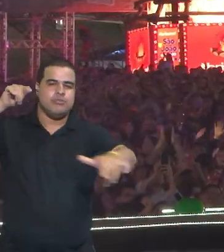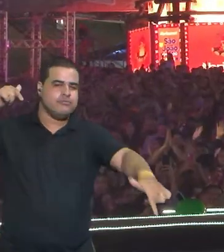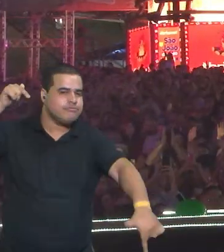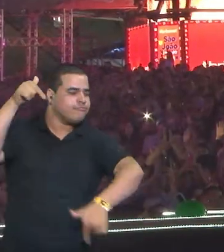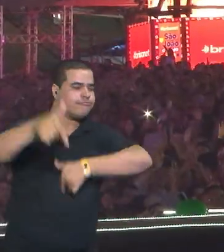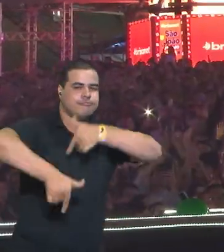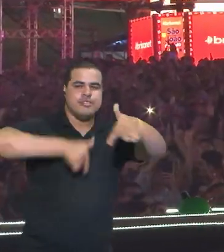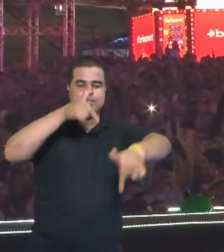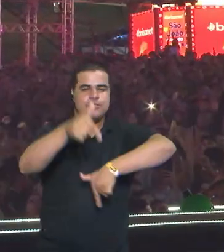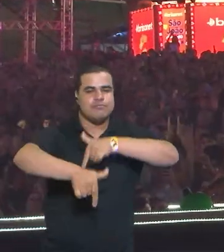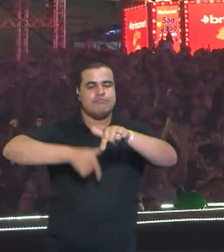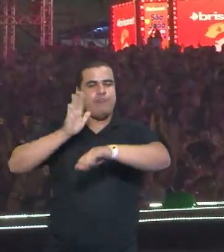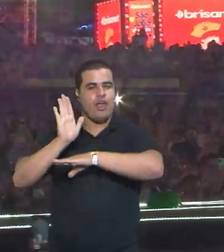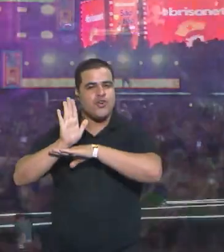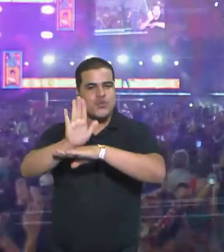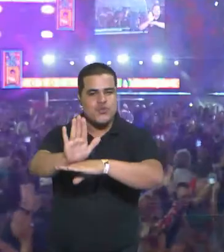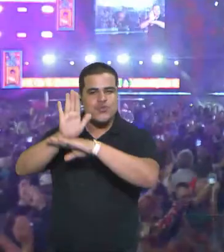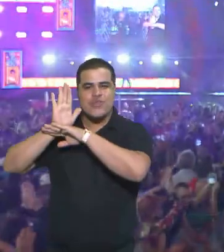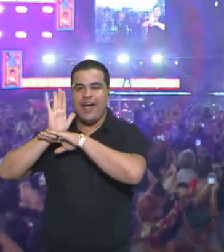seu favor